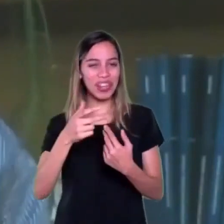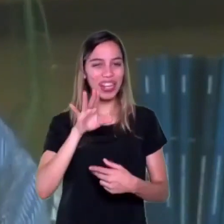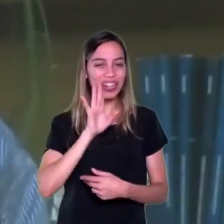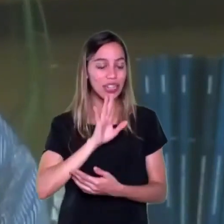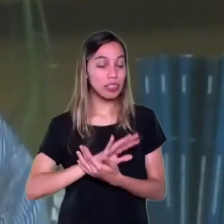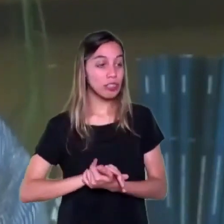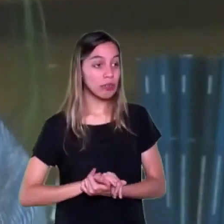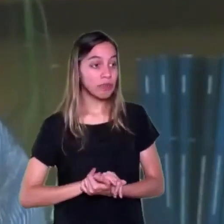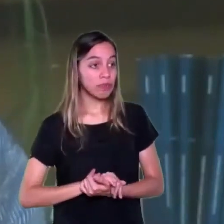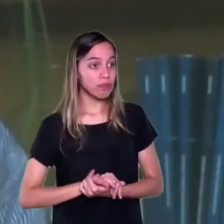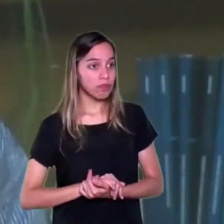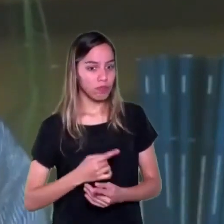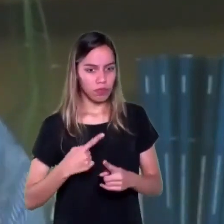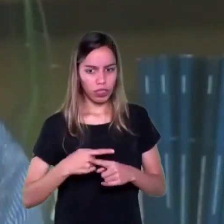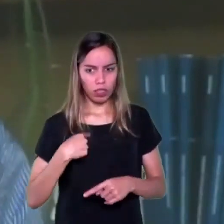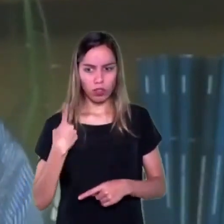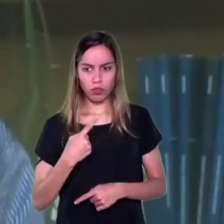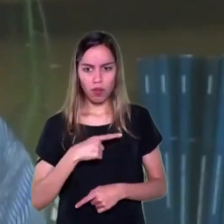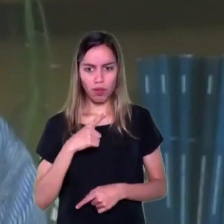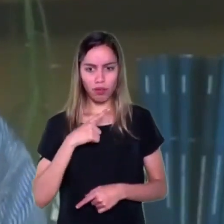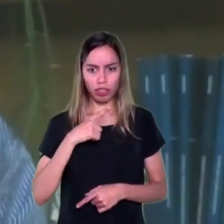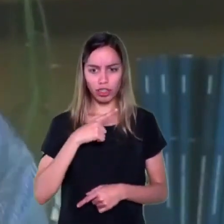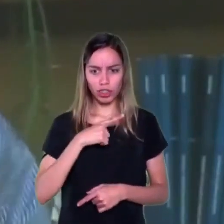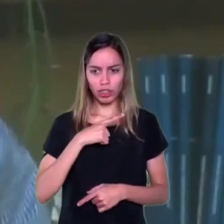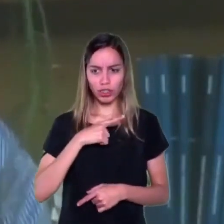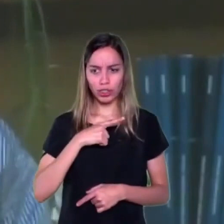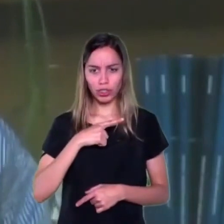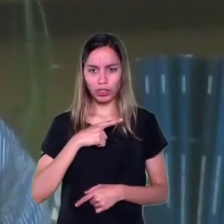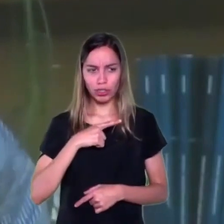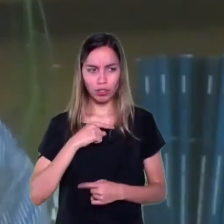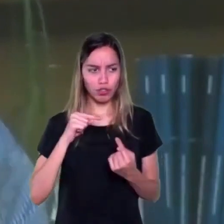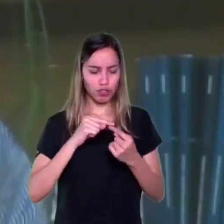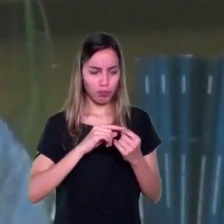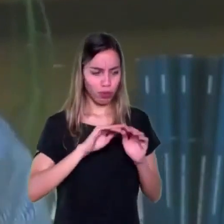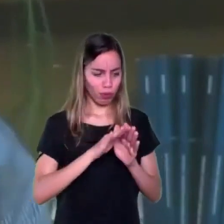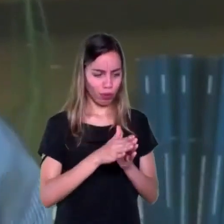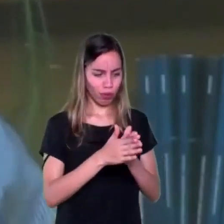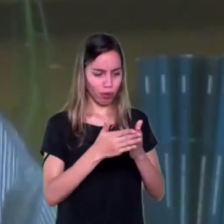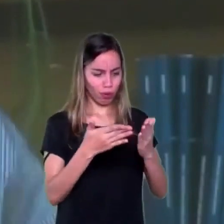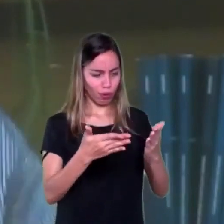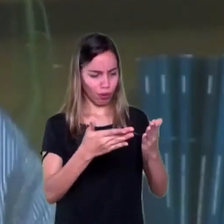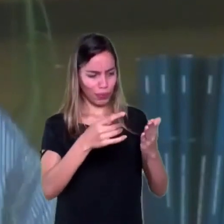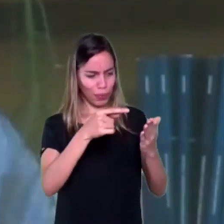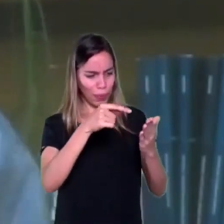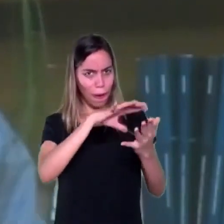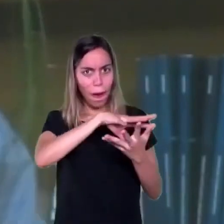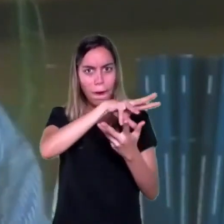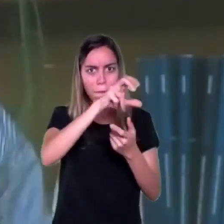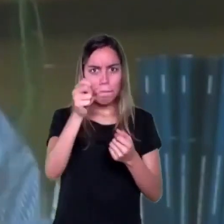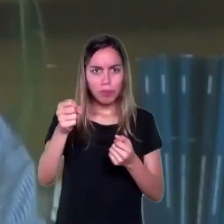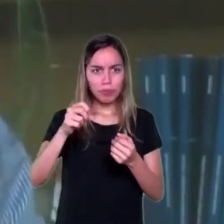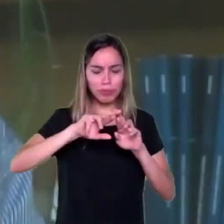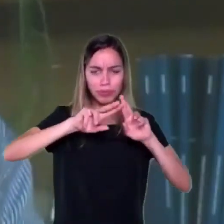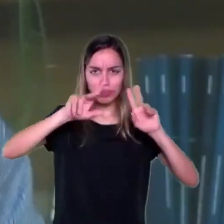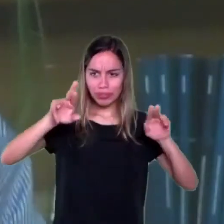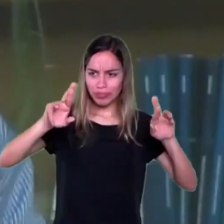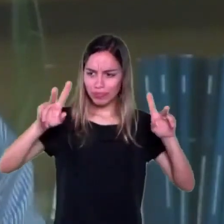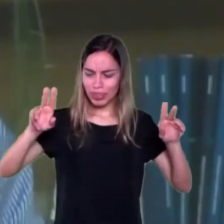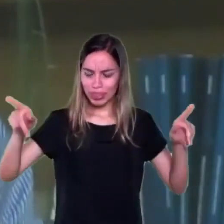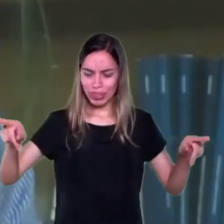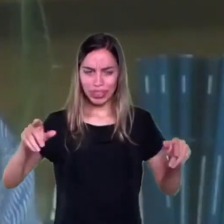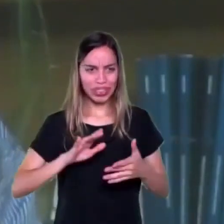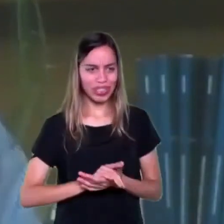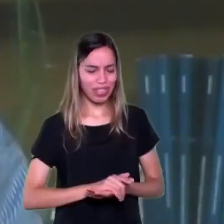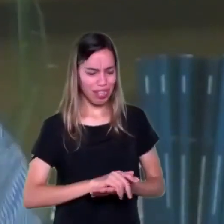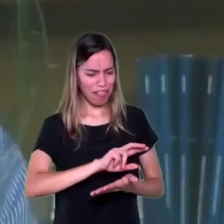mundos fantásticos de Monteiro Lobato, Machado de Assis, Guimarães